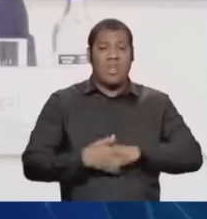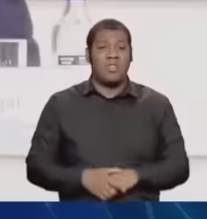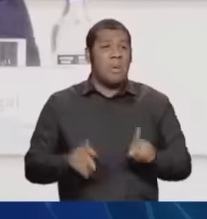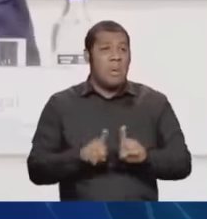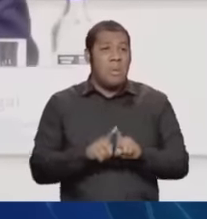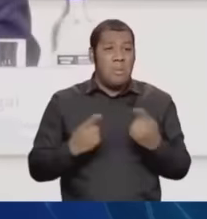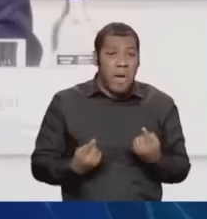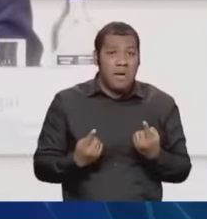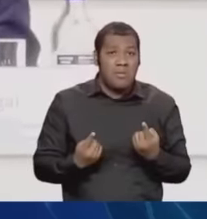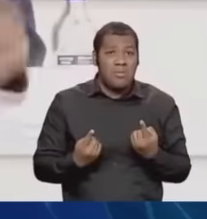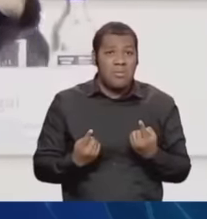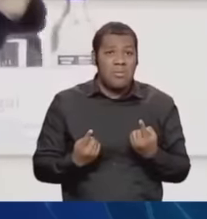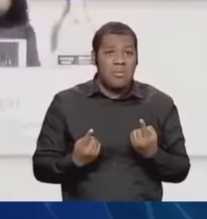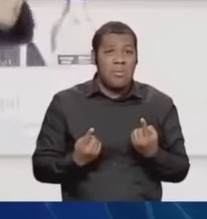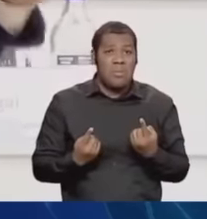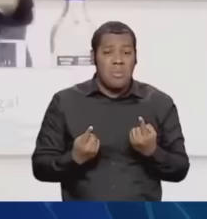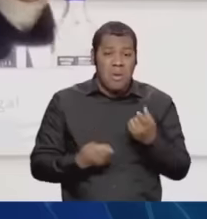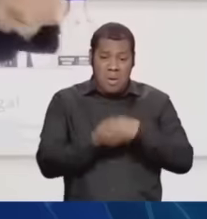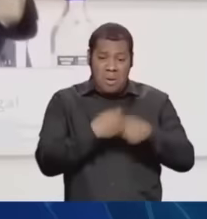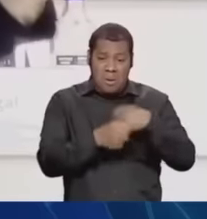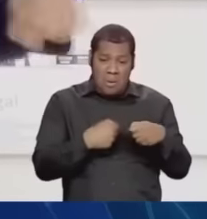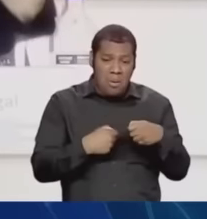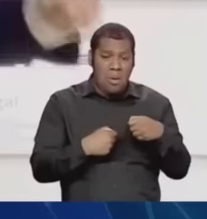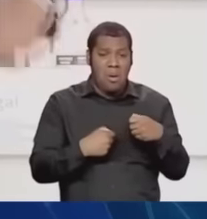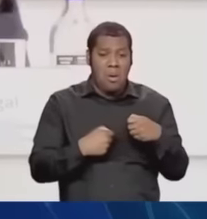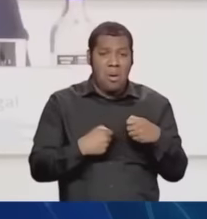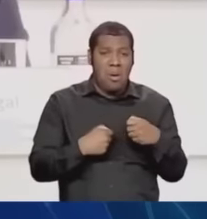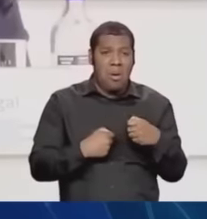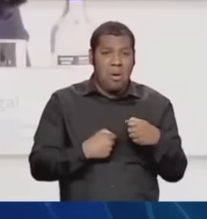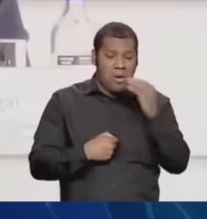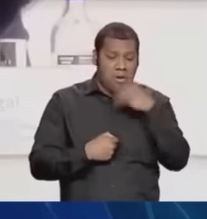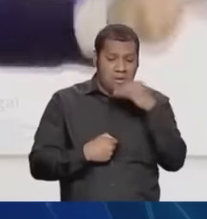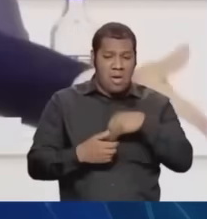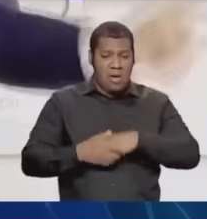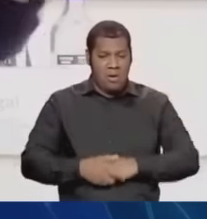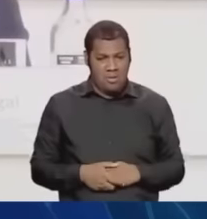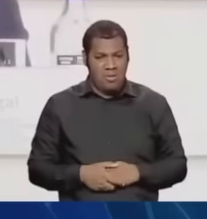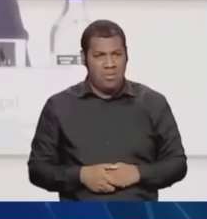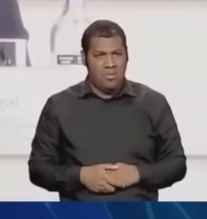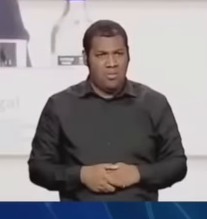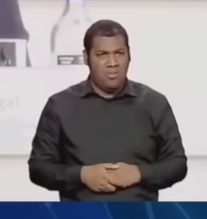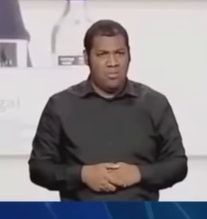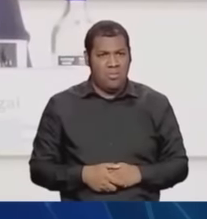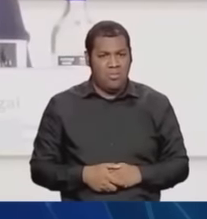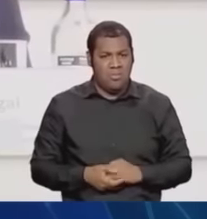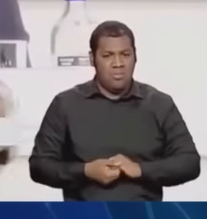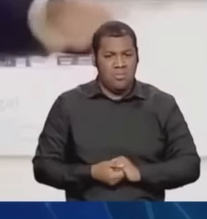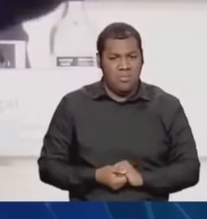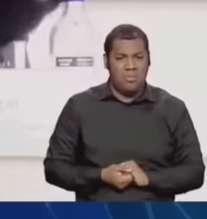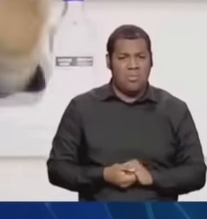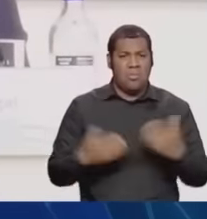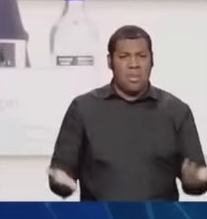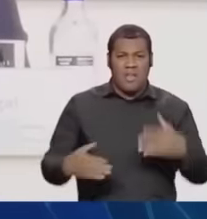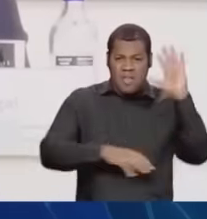produzimos. Em muitos lugares do mundo, as empresas que retiram o minério sequer reflorestam a floresta.